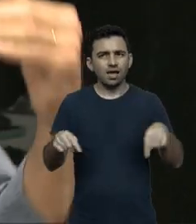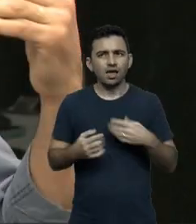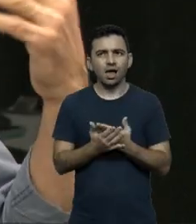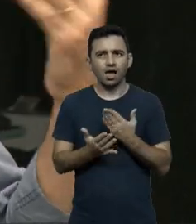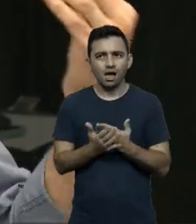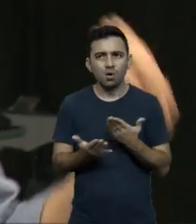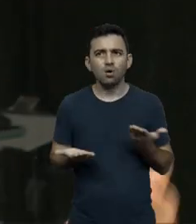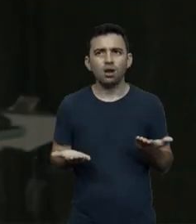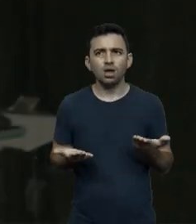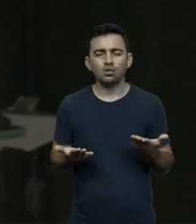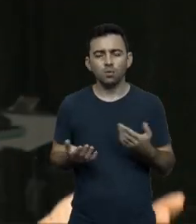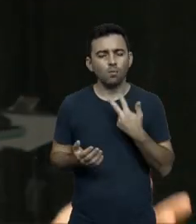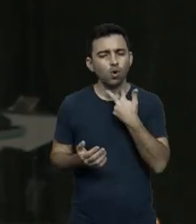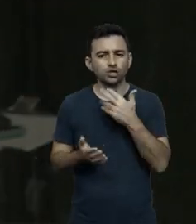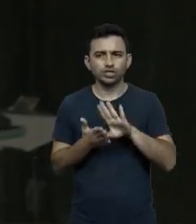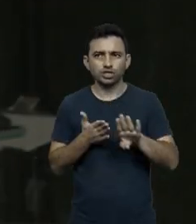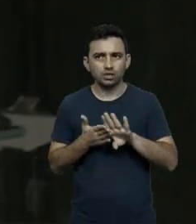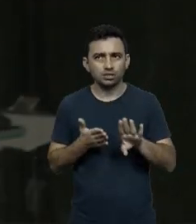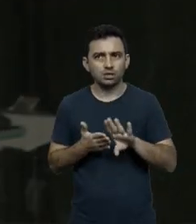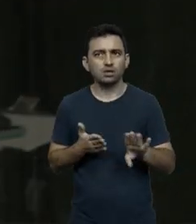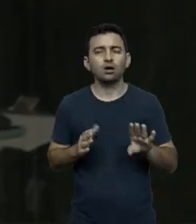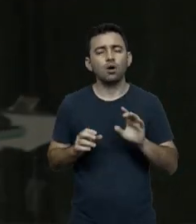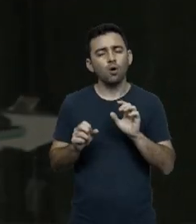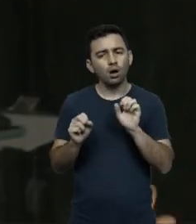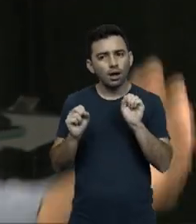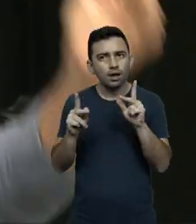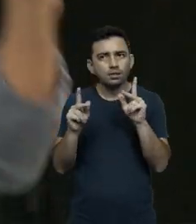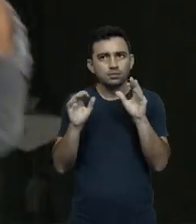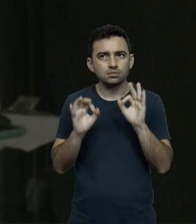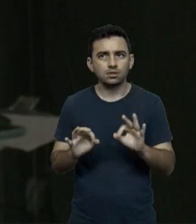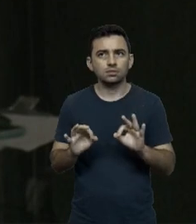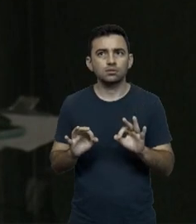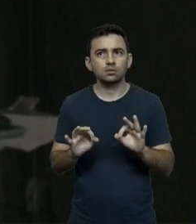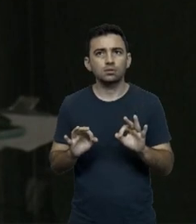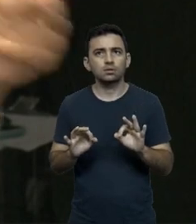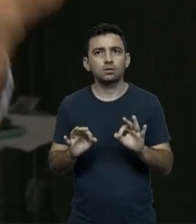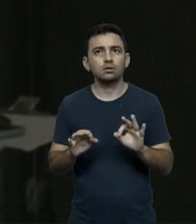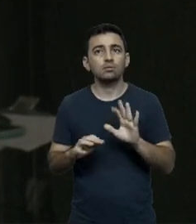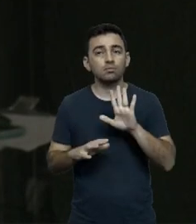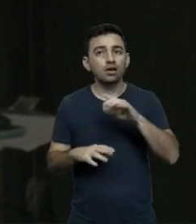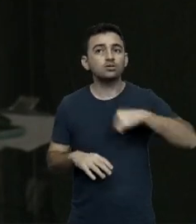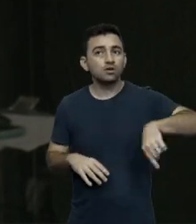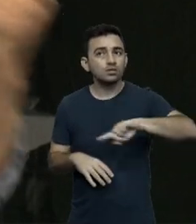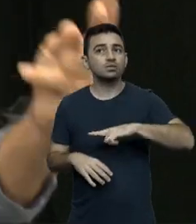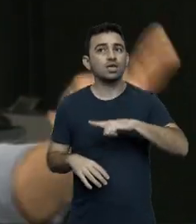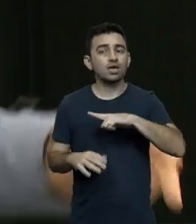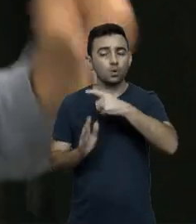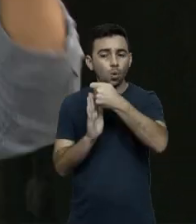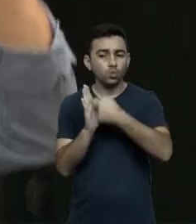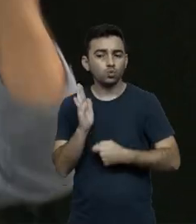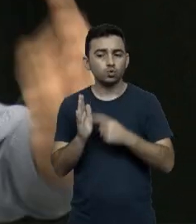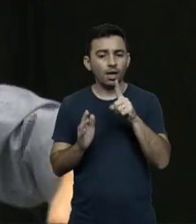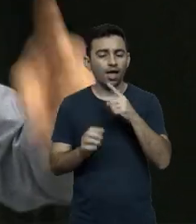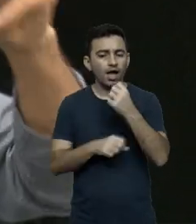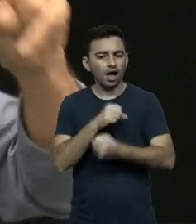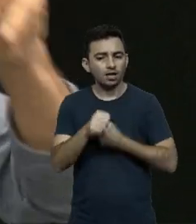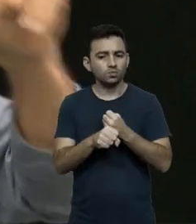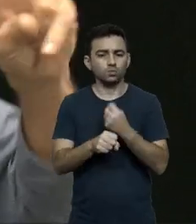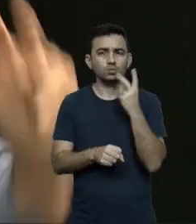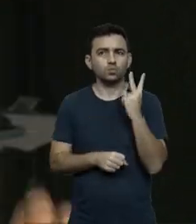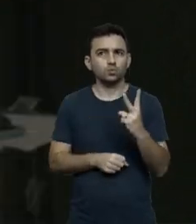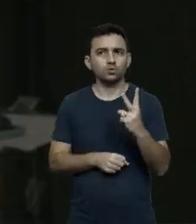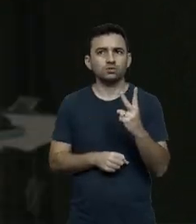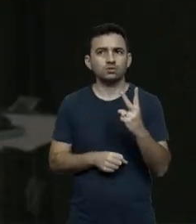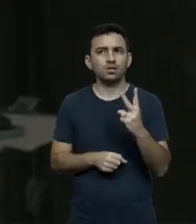retirado não seria coerente mas nós temos um concurso que vale por dois anos então nós estamos